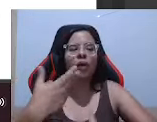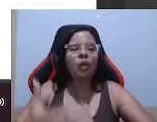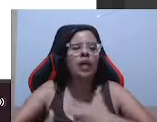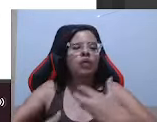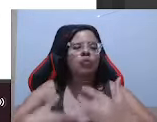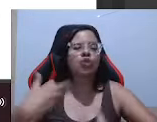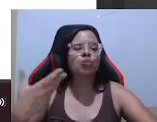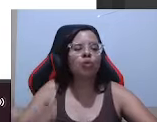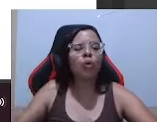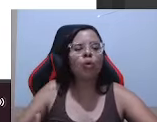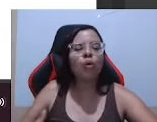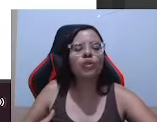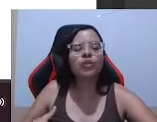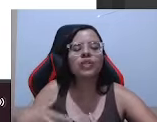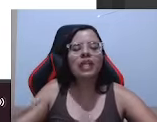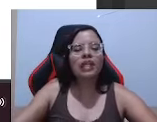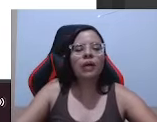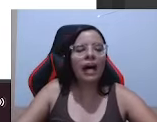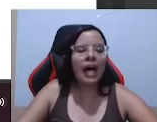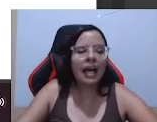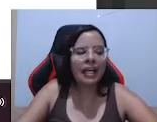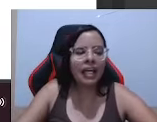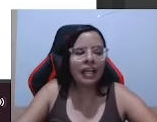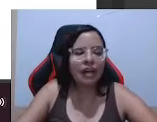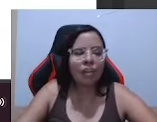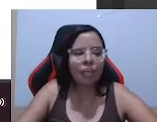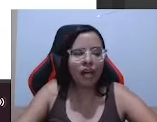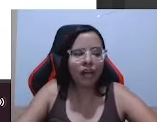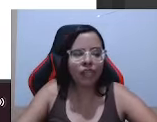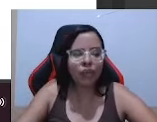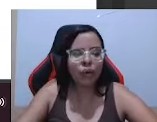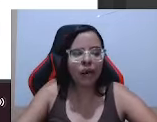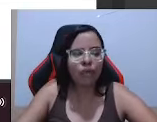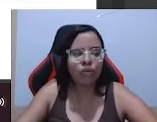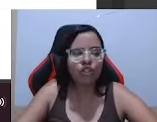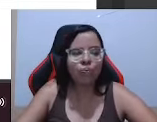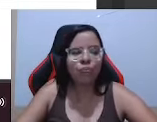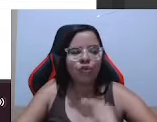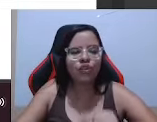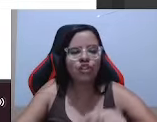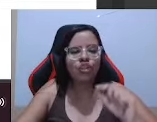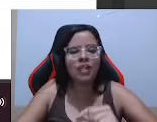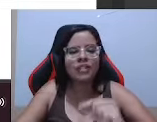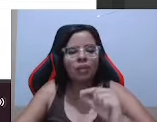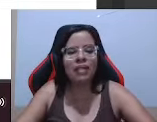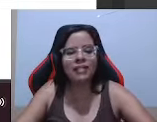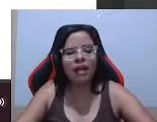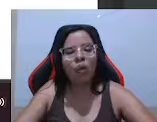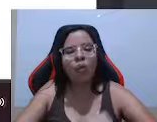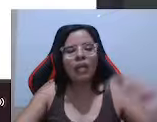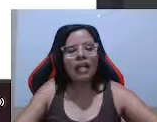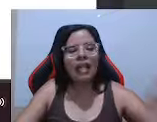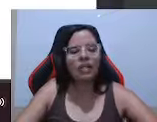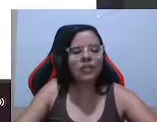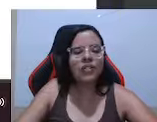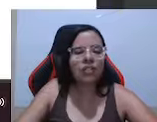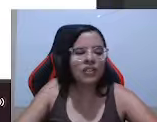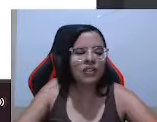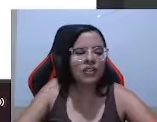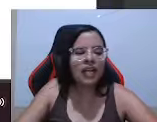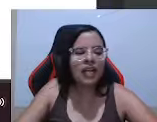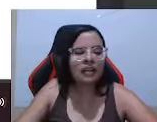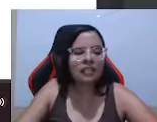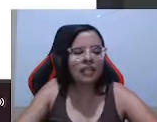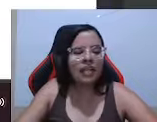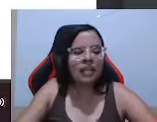está cobrando aí nos últimos concursos. Então, aqui da bibliografia do cargo de professor de educação básica 1, lá dos